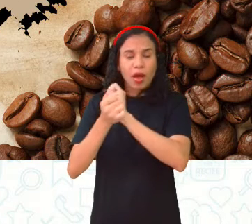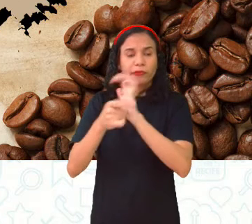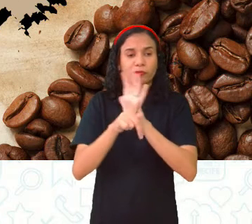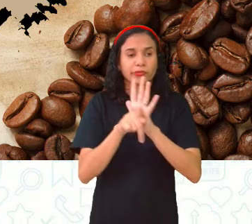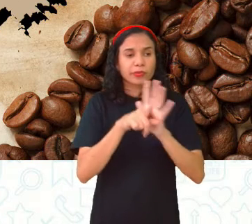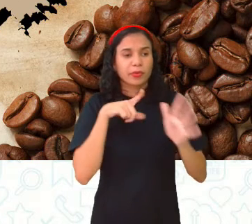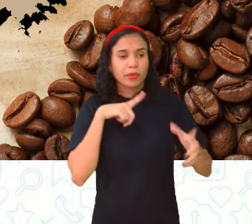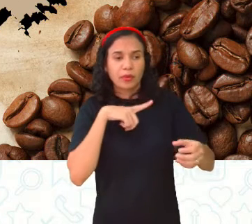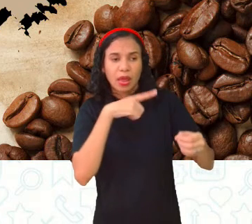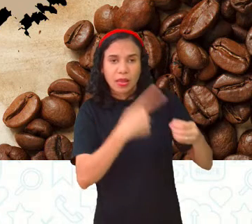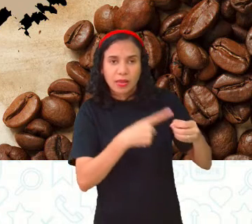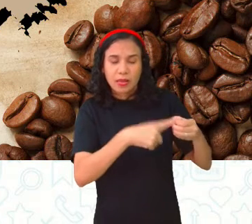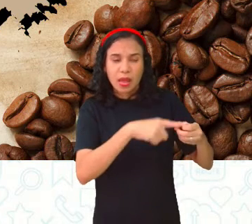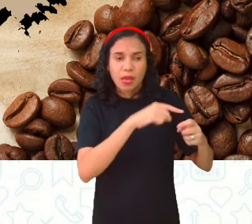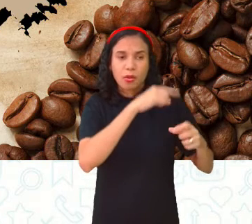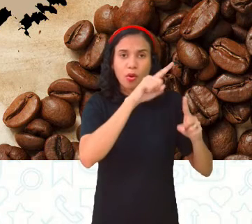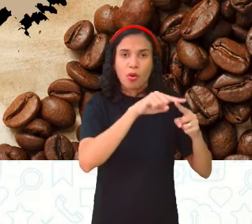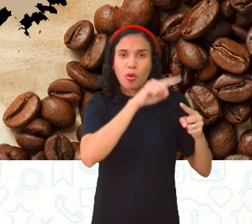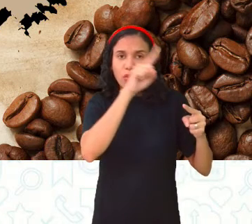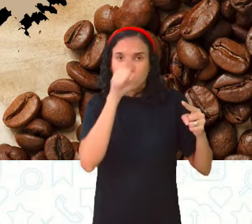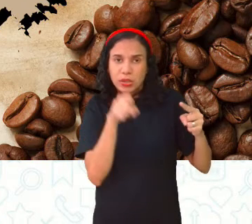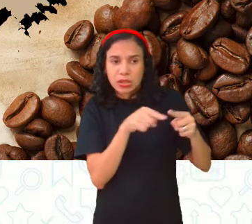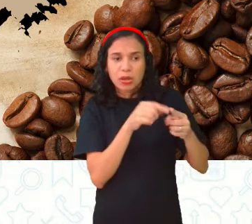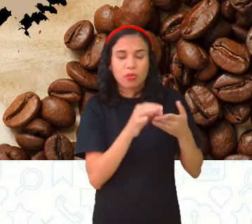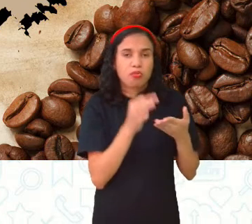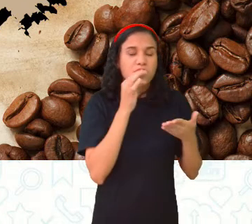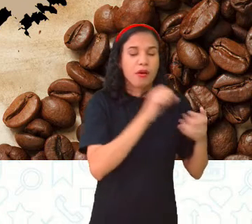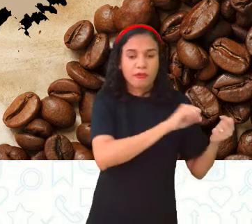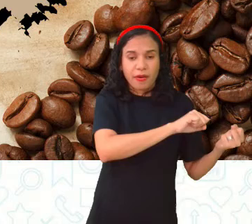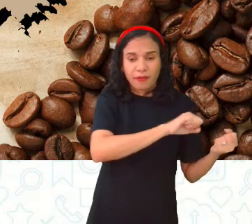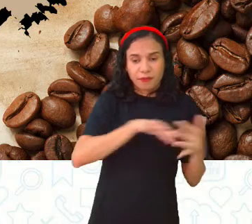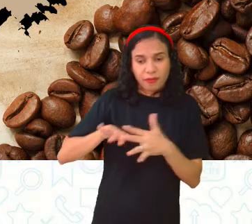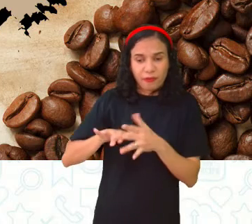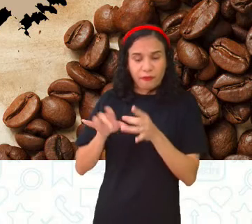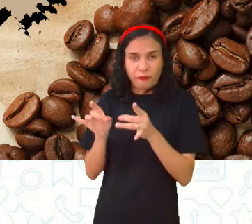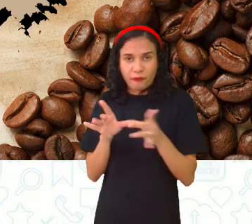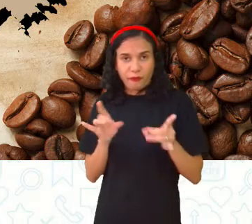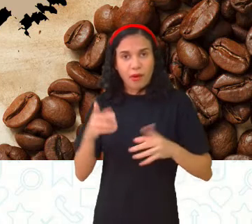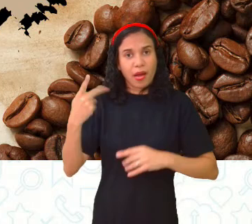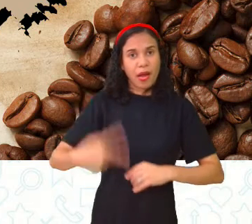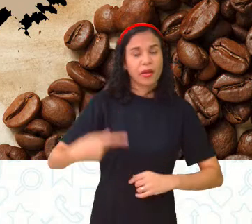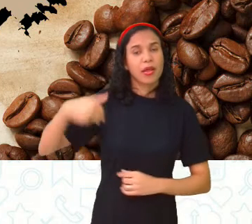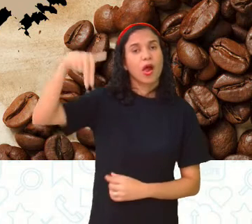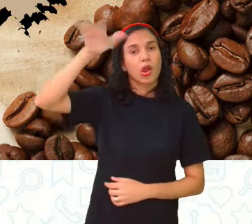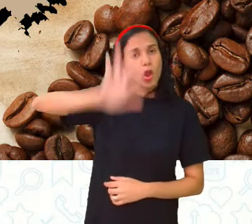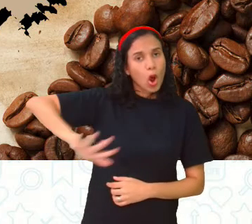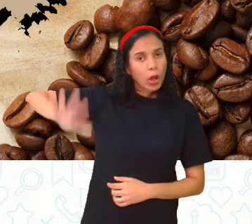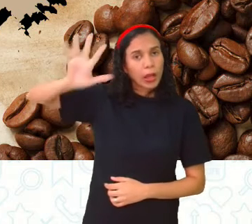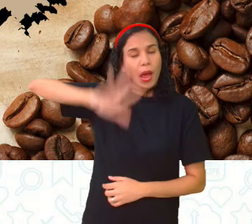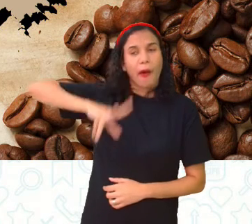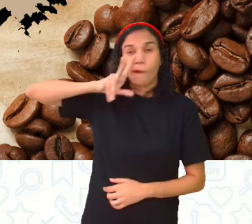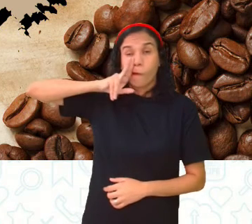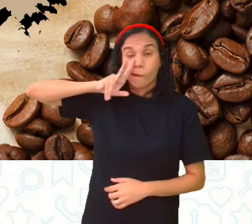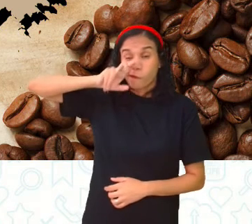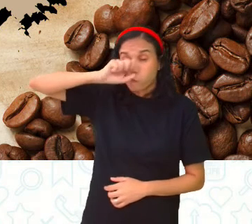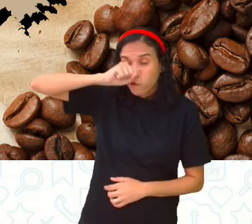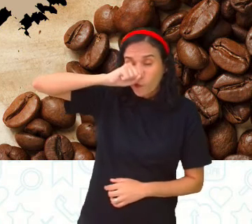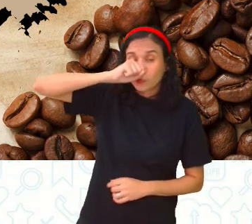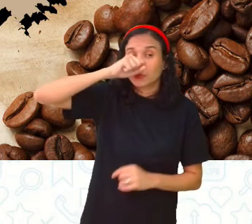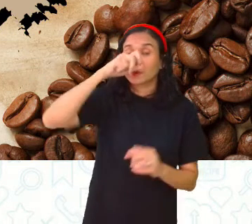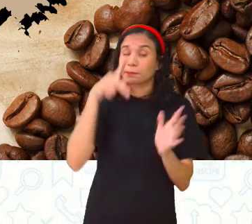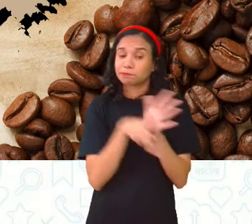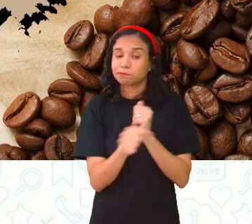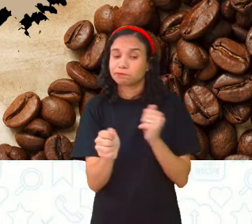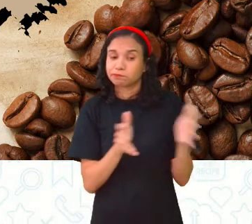engenhos e fazendas após o ciclo do café, né? A região aqui nordeste, né, ela era muito forte ali durante um